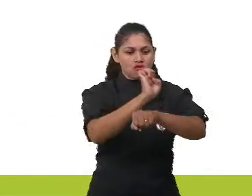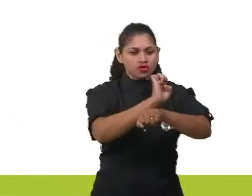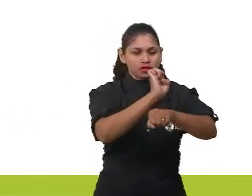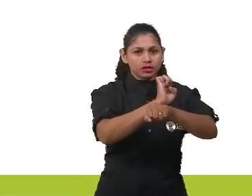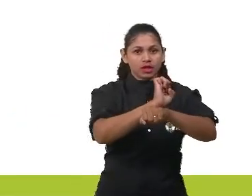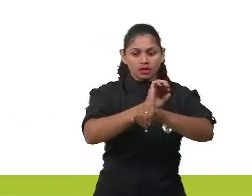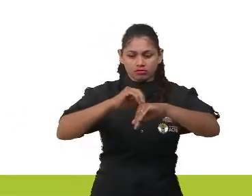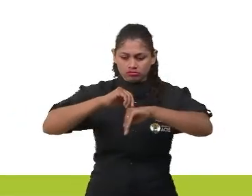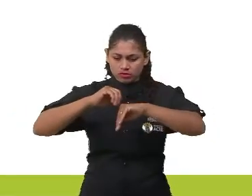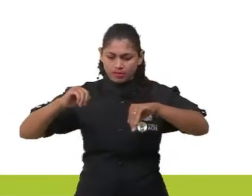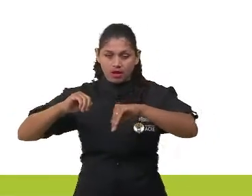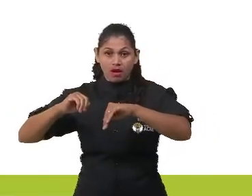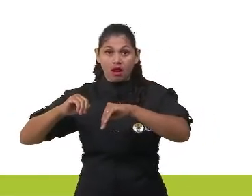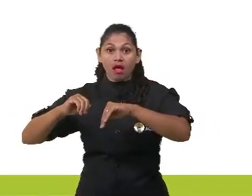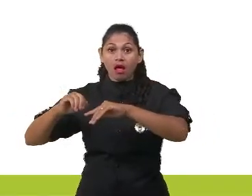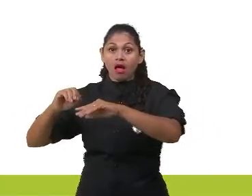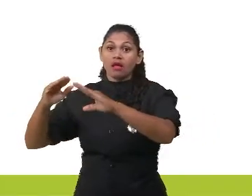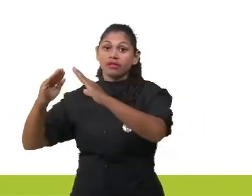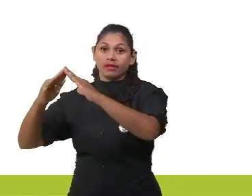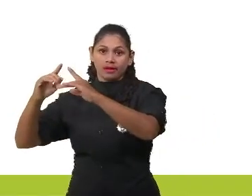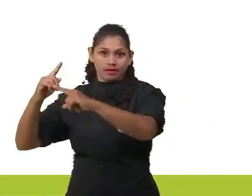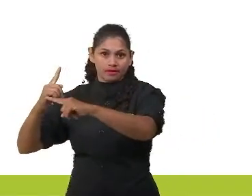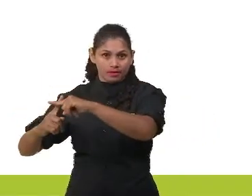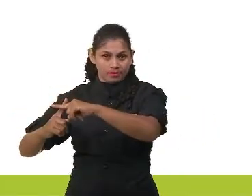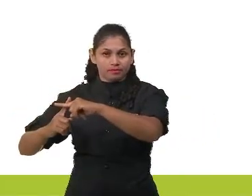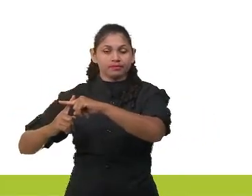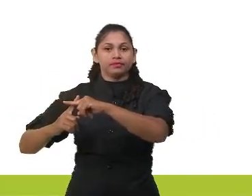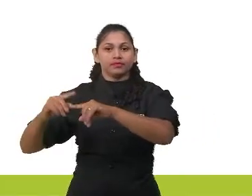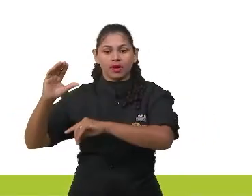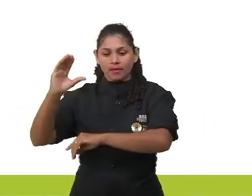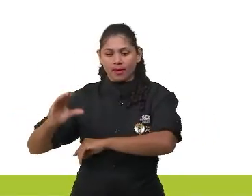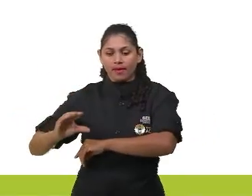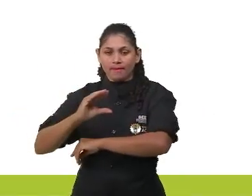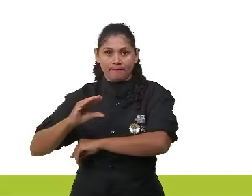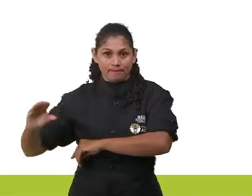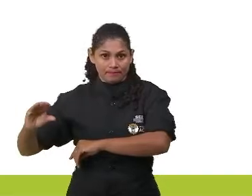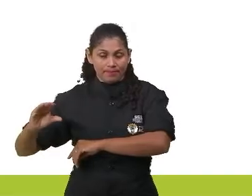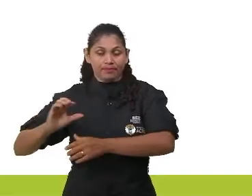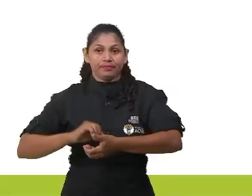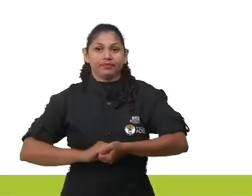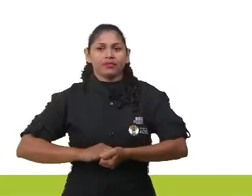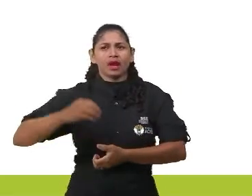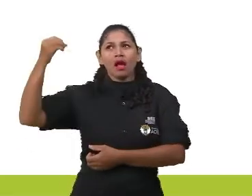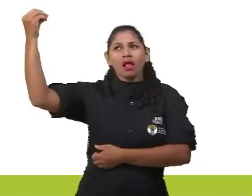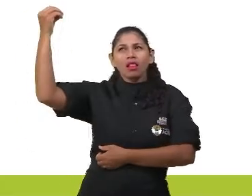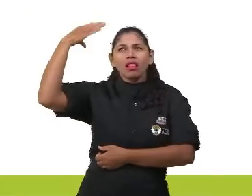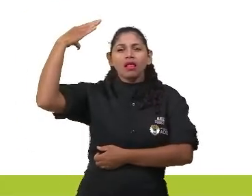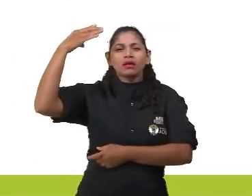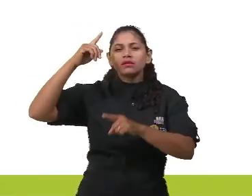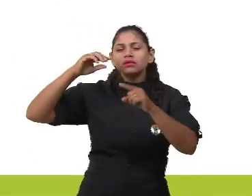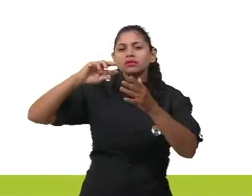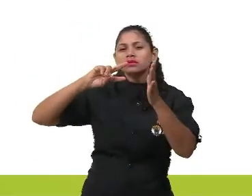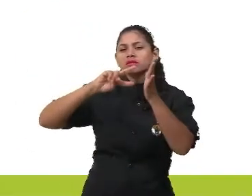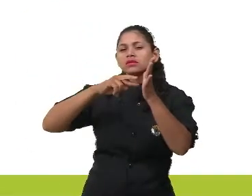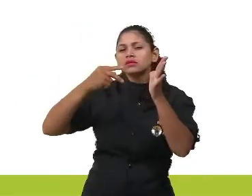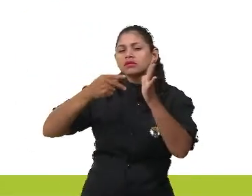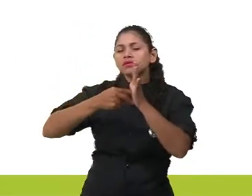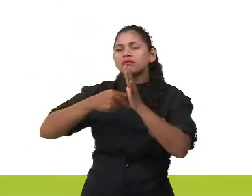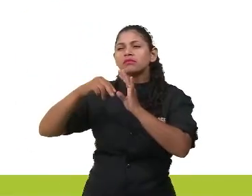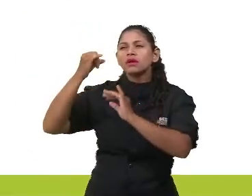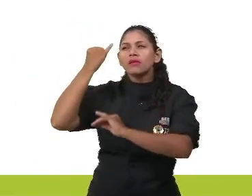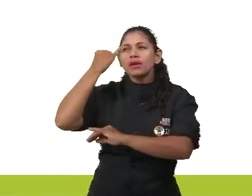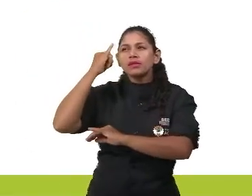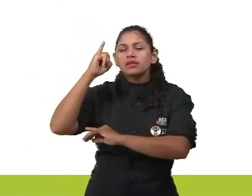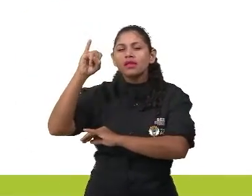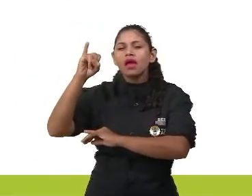lâmpada. Quando você está assistindo um desenho, né, uma história em quadrinho, você vê a lâmpada significa uma ideia, um conhecimento que vai ser